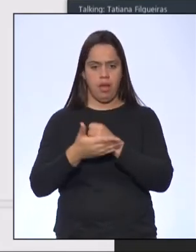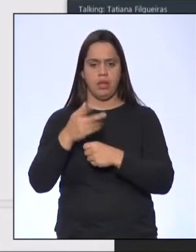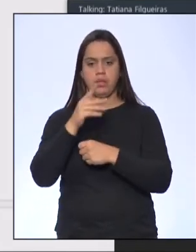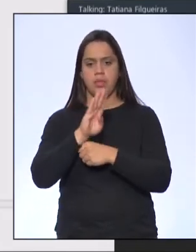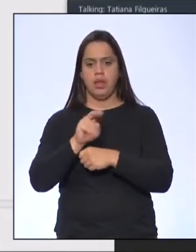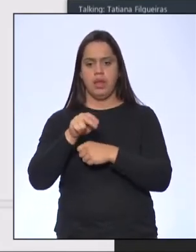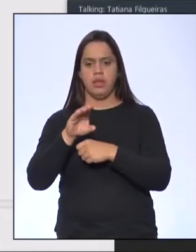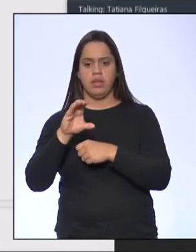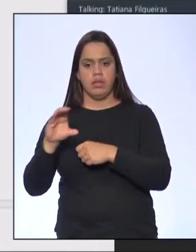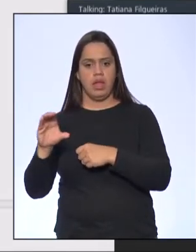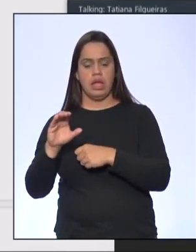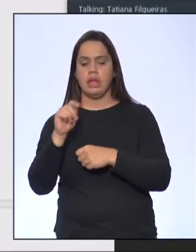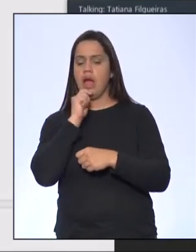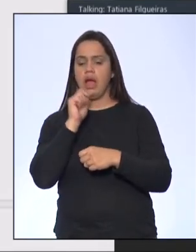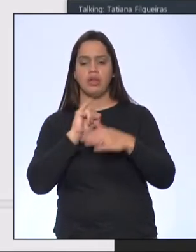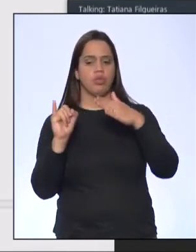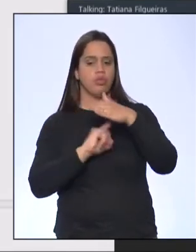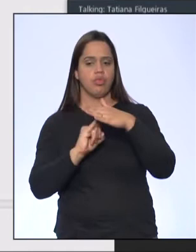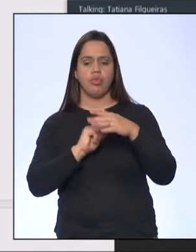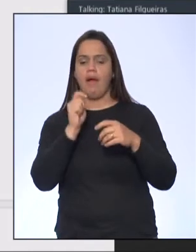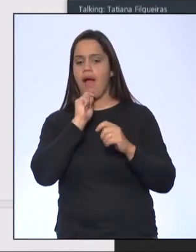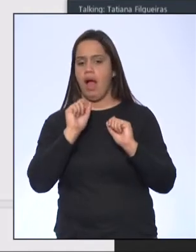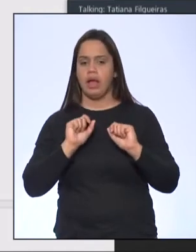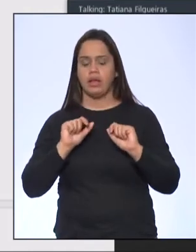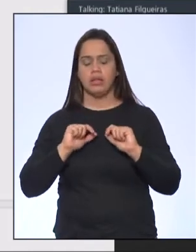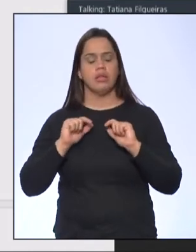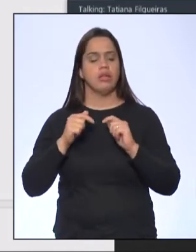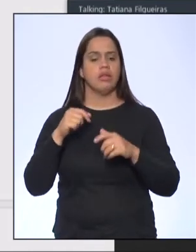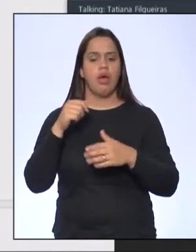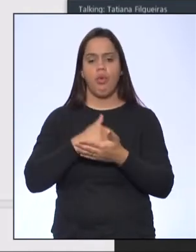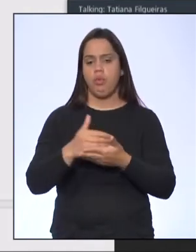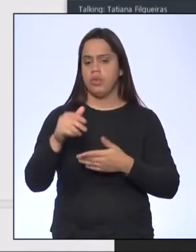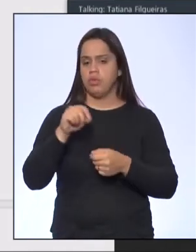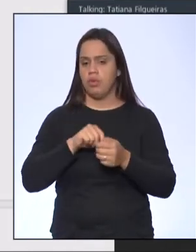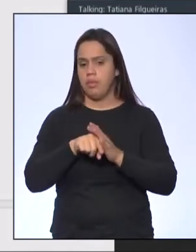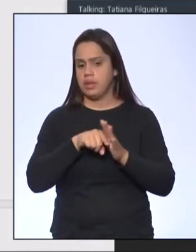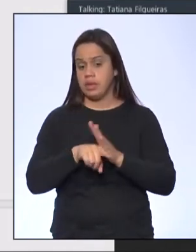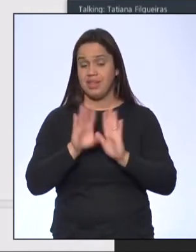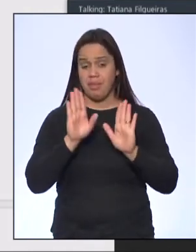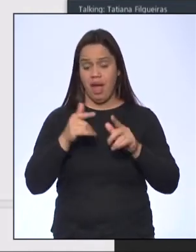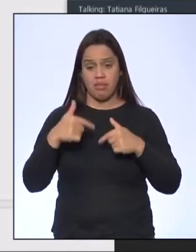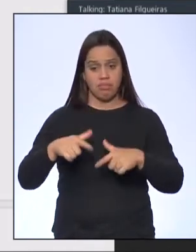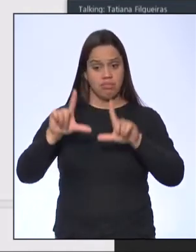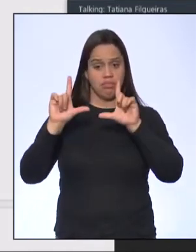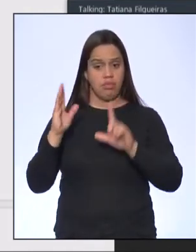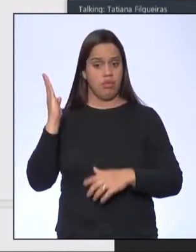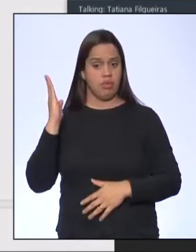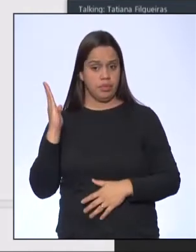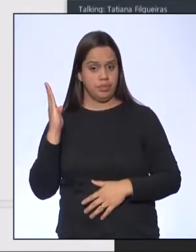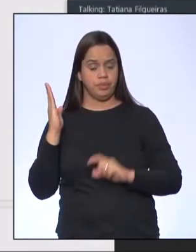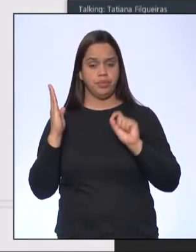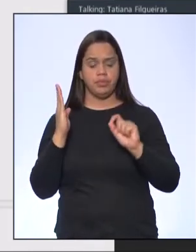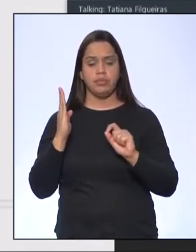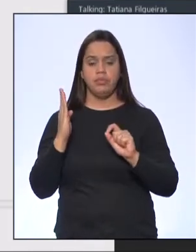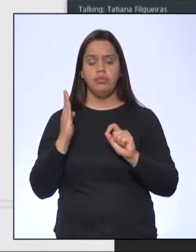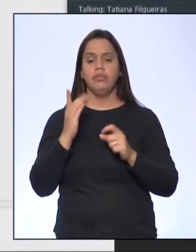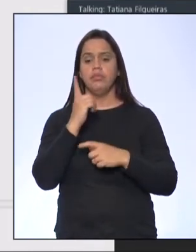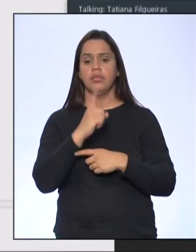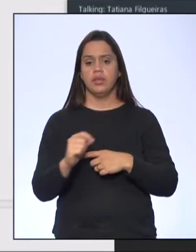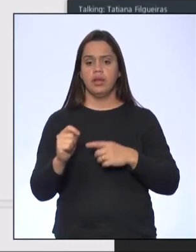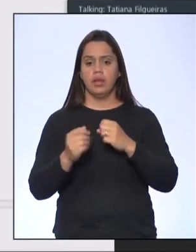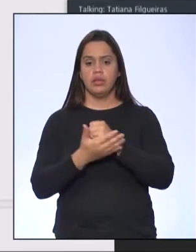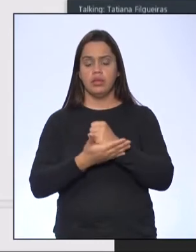Instituto ainda não se debruçou para fazer pesquisa. Mas esse quadro acaba nos mostrando o seguinte: as 10 gerais da base